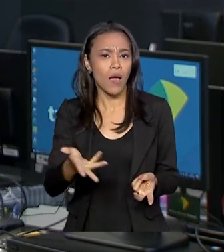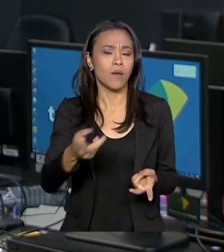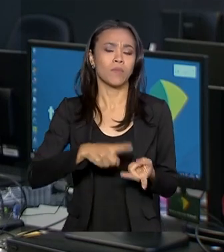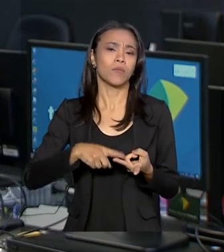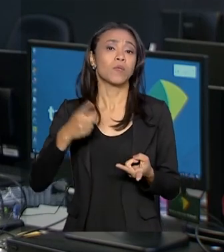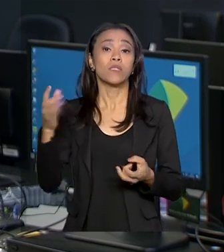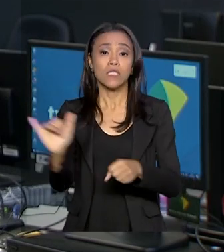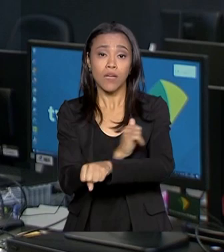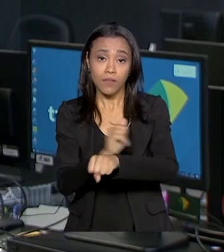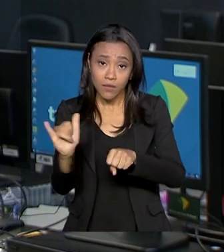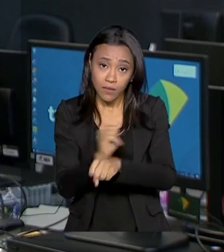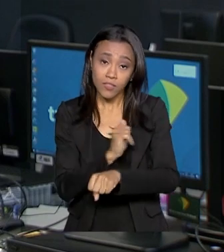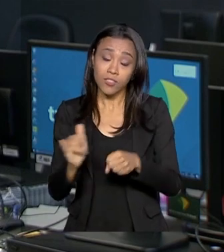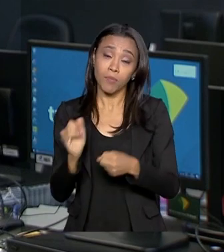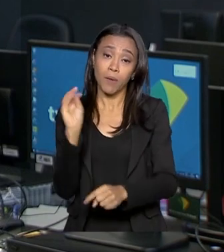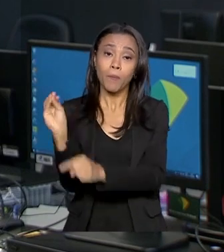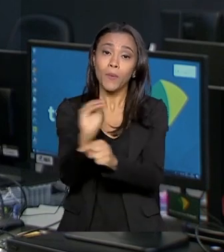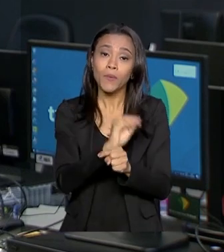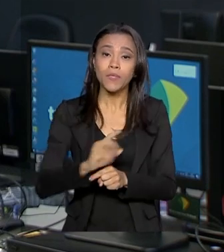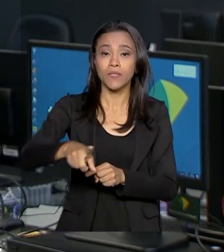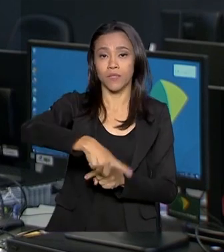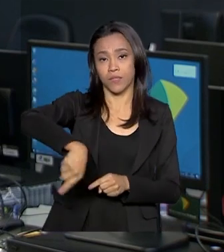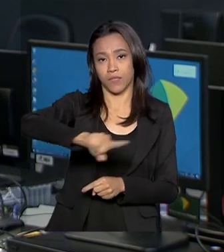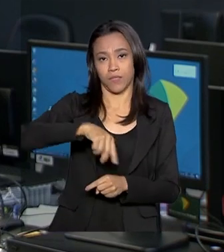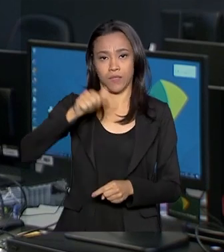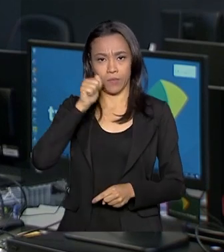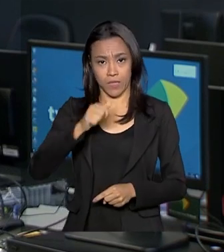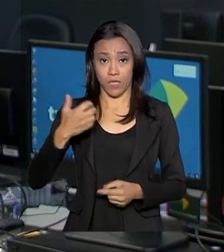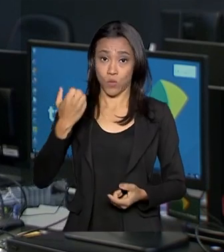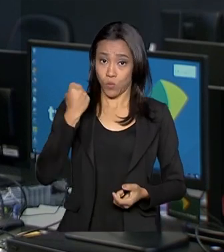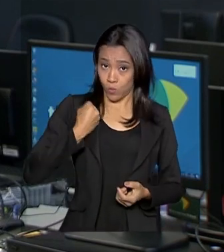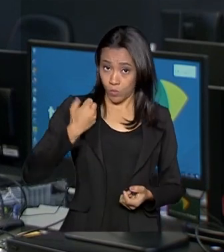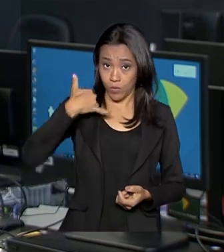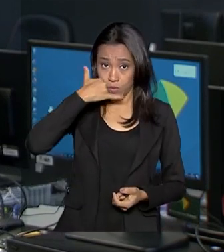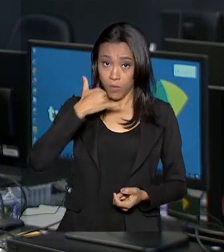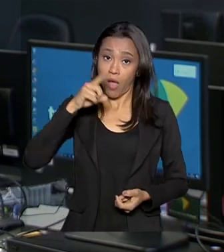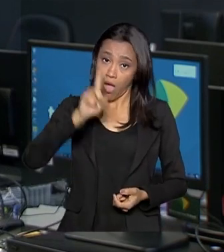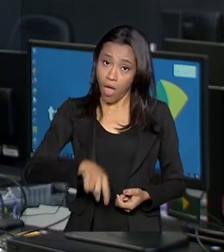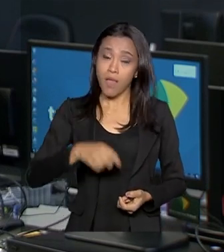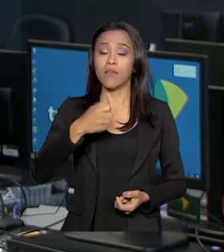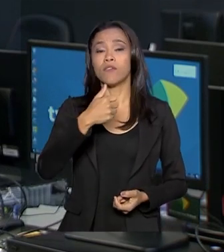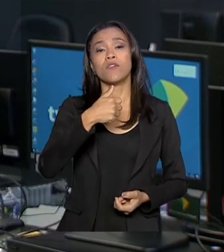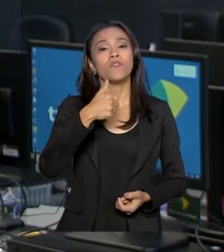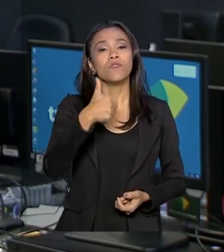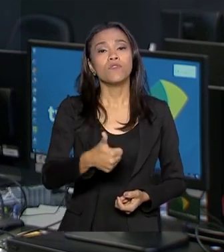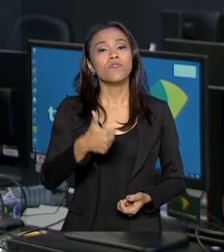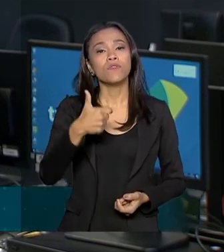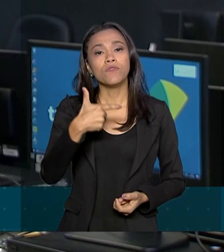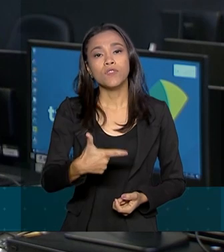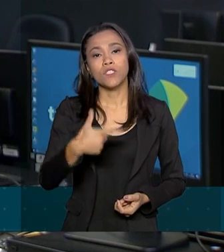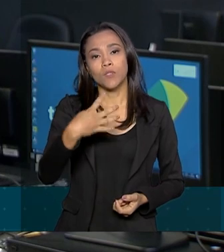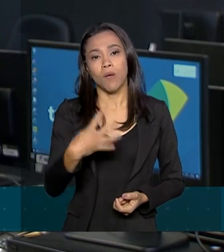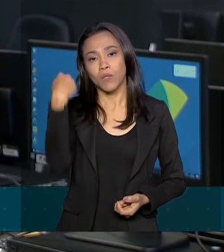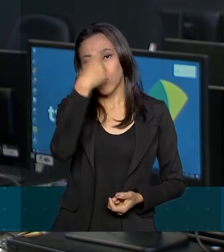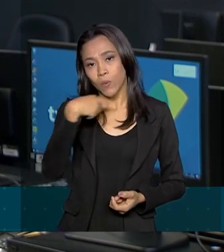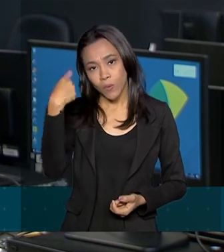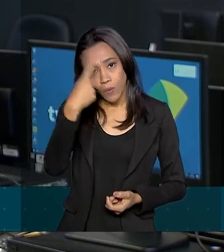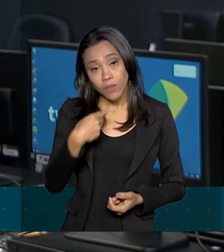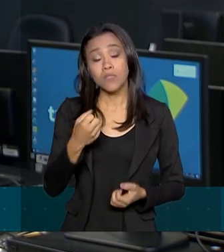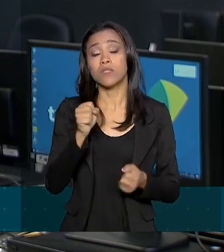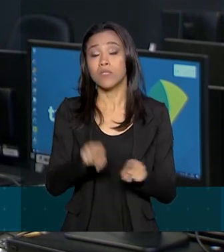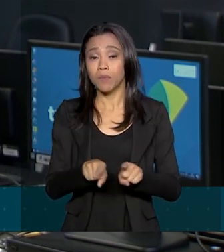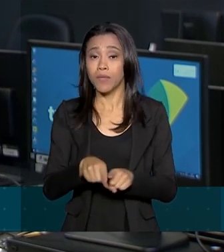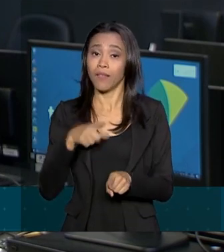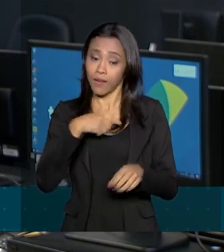medidas protetivas de acolhimento das vítimas. O DISC 180 funciona 24 horas por dia, nos sete dias da semana. E também